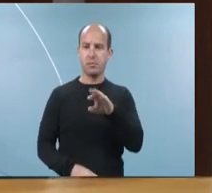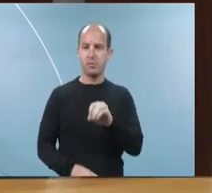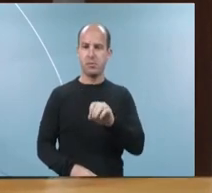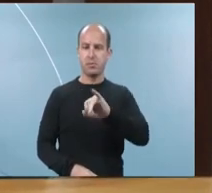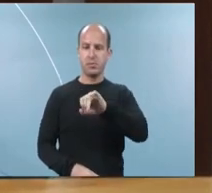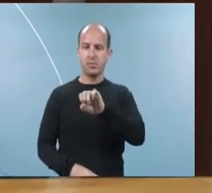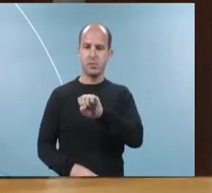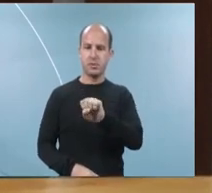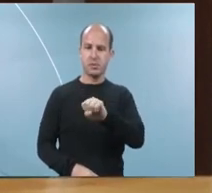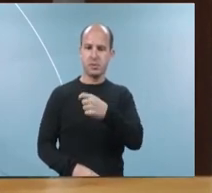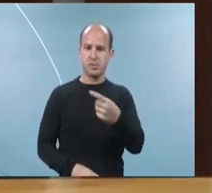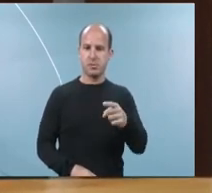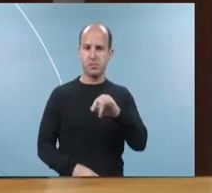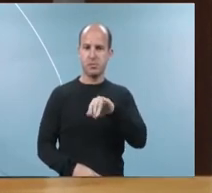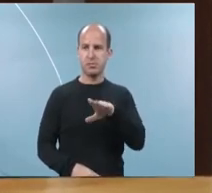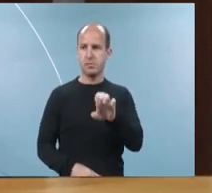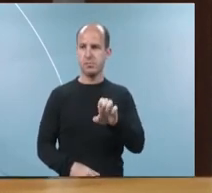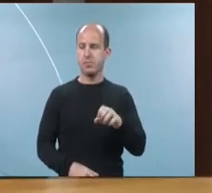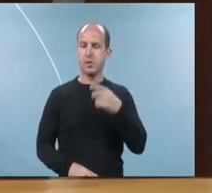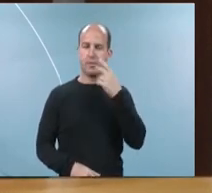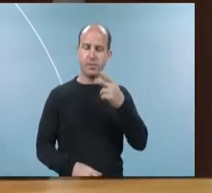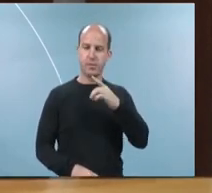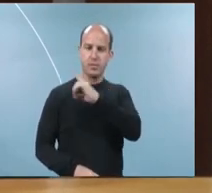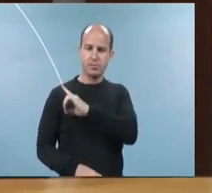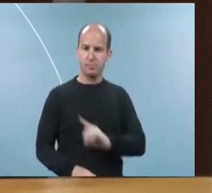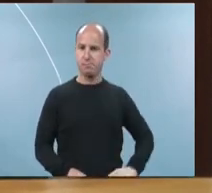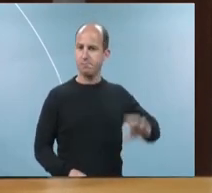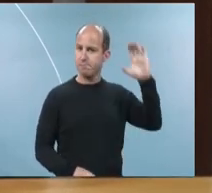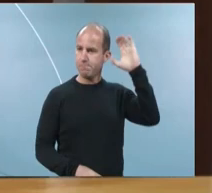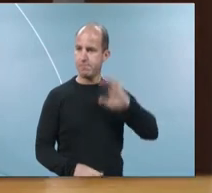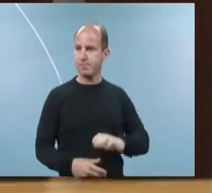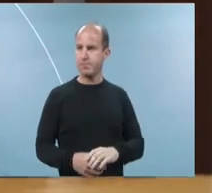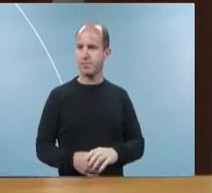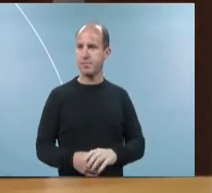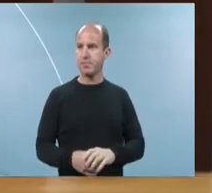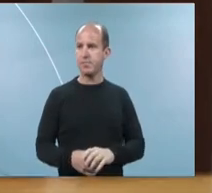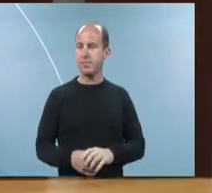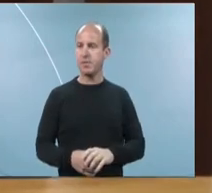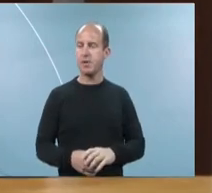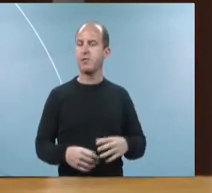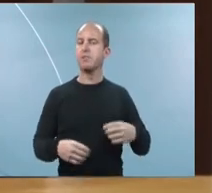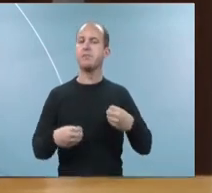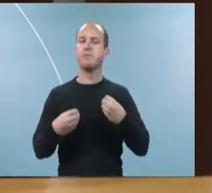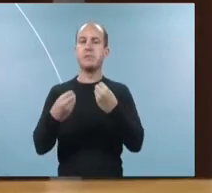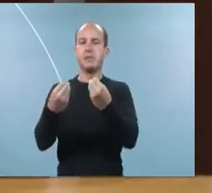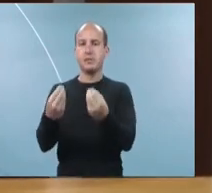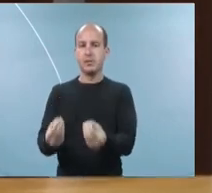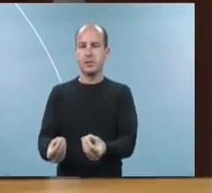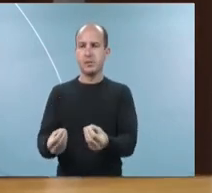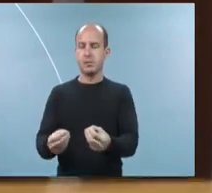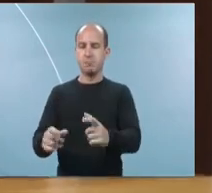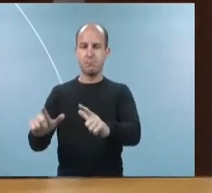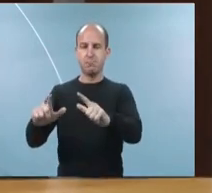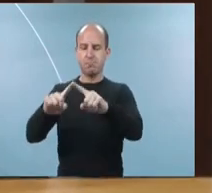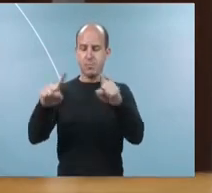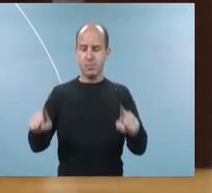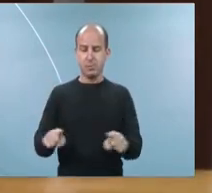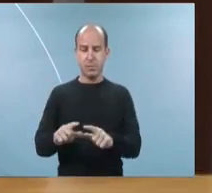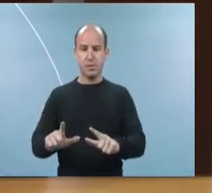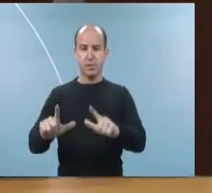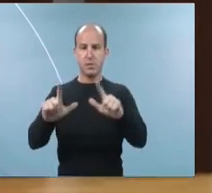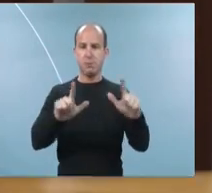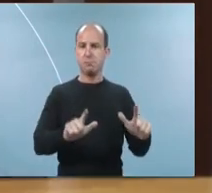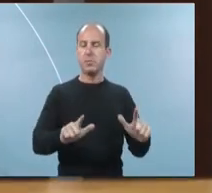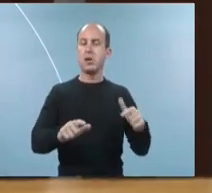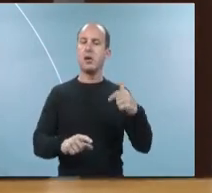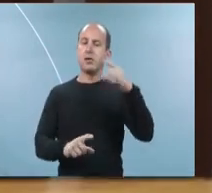emblemática, como disse a deputada Cristiane Dantas, vamos fazer a entrega de placas às homenageadas